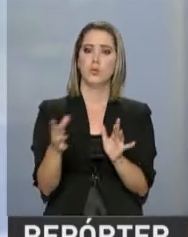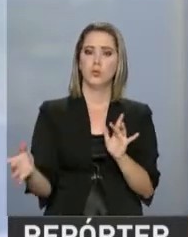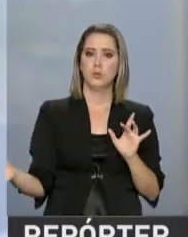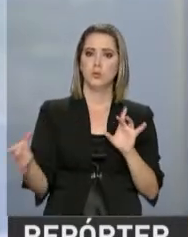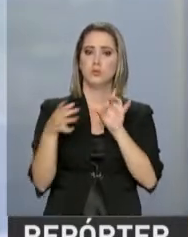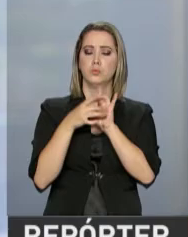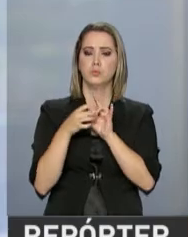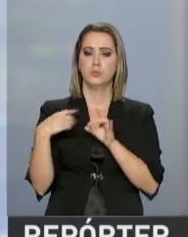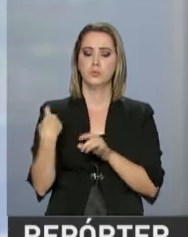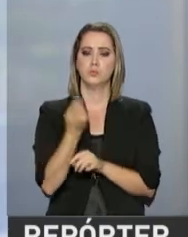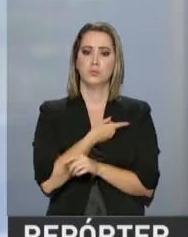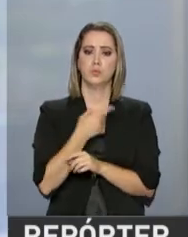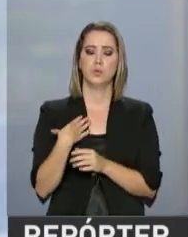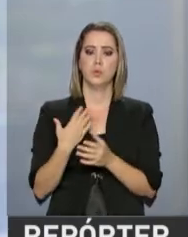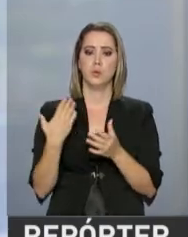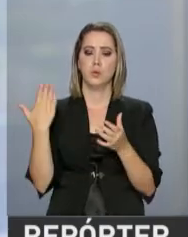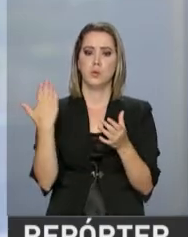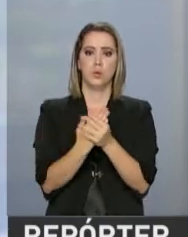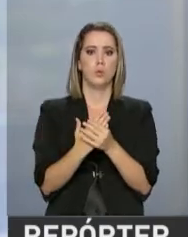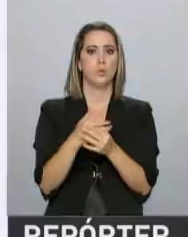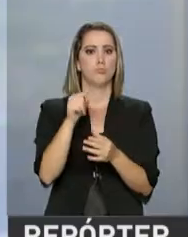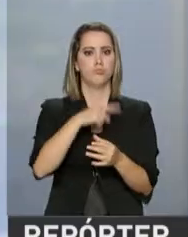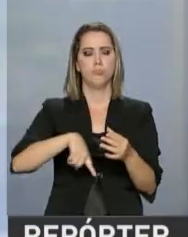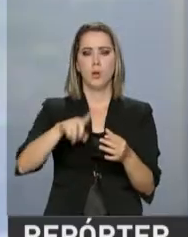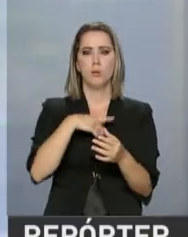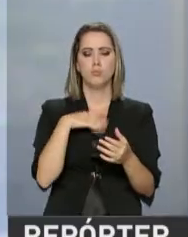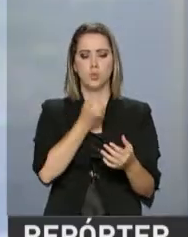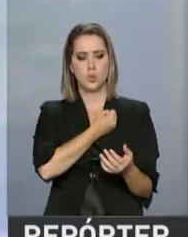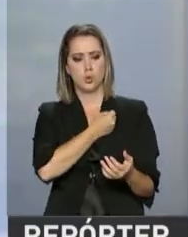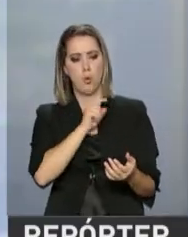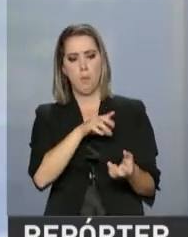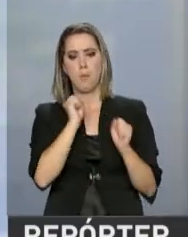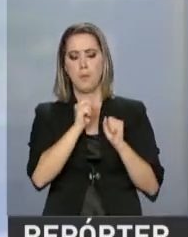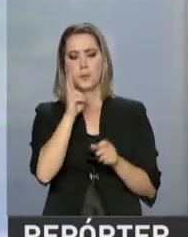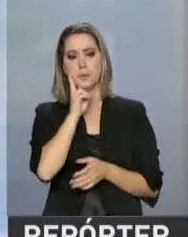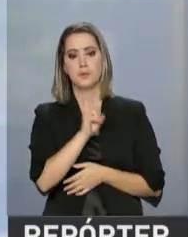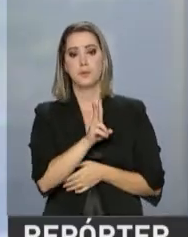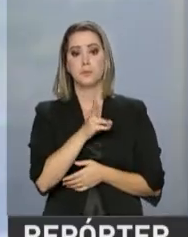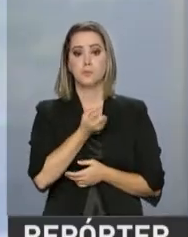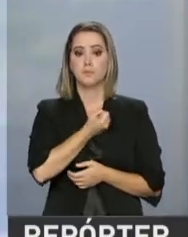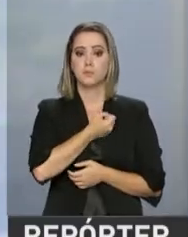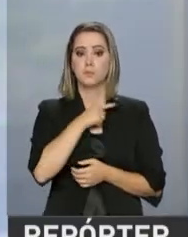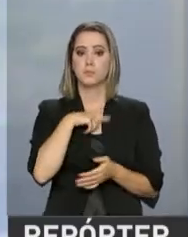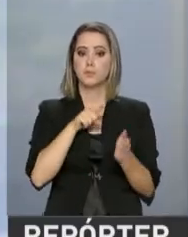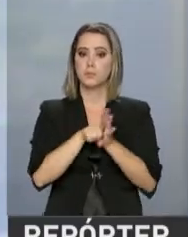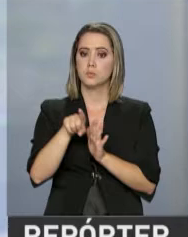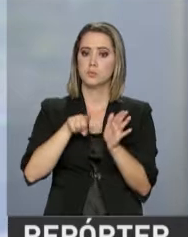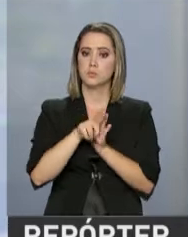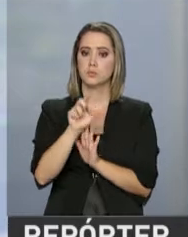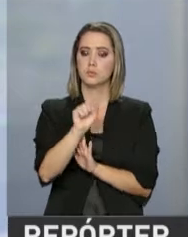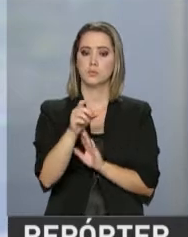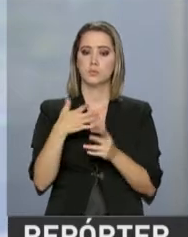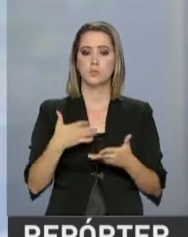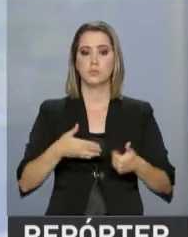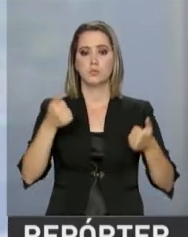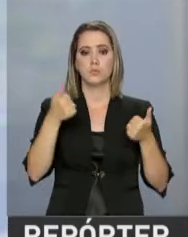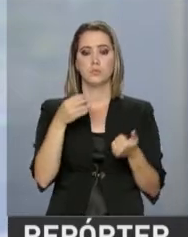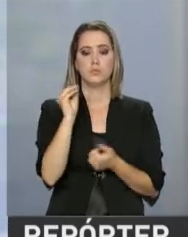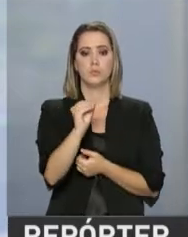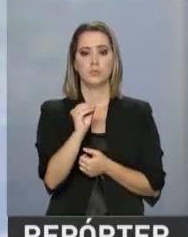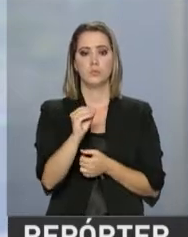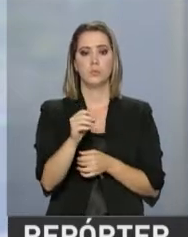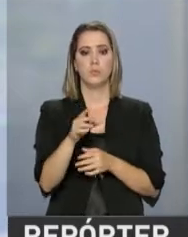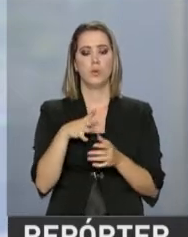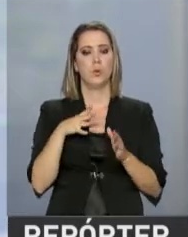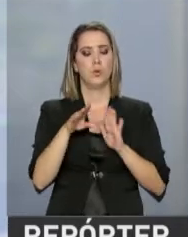integrarão o nosso banco de dados e todos possam utilizar esses dados como ferramentas para qualificar os